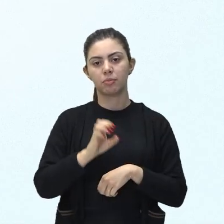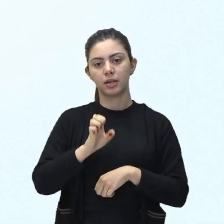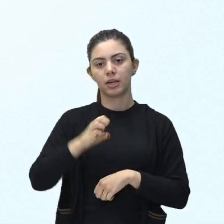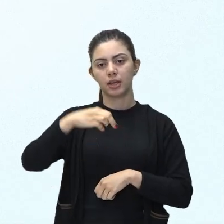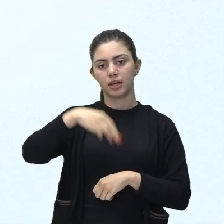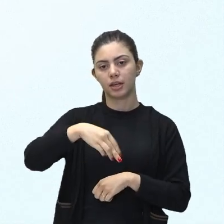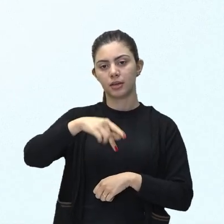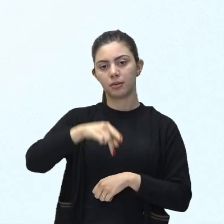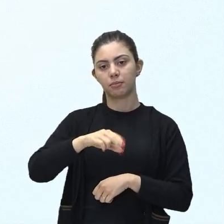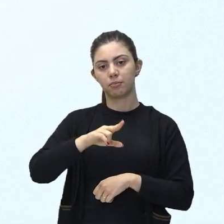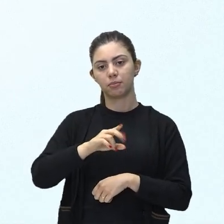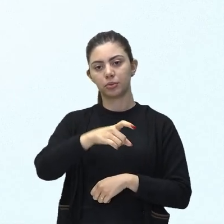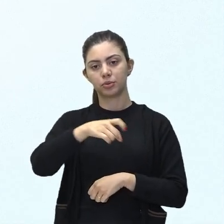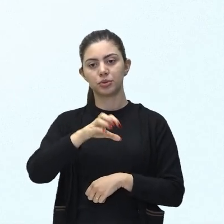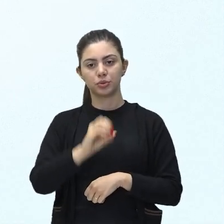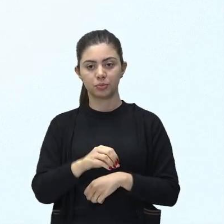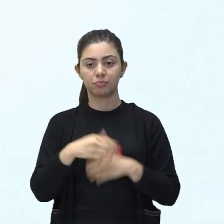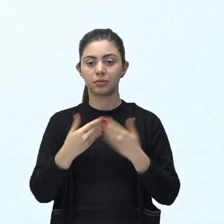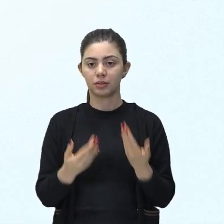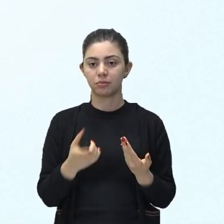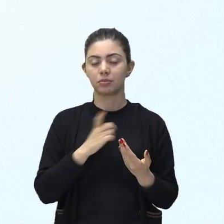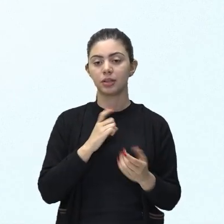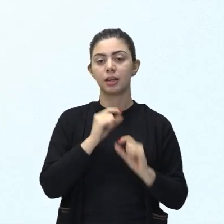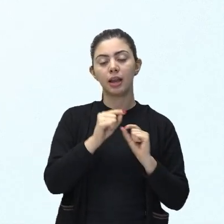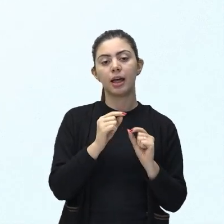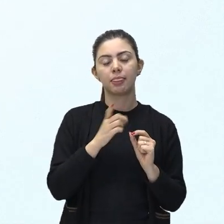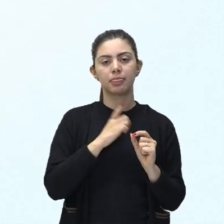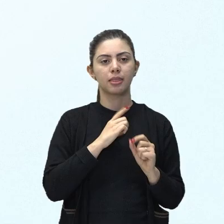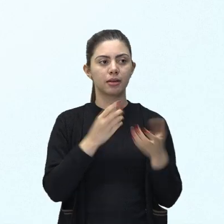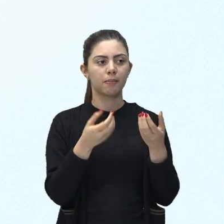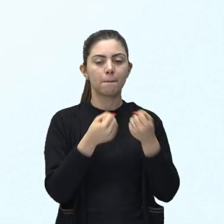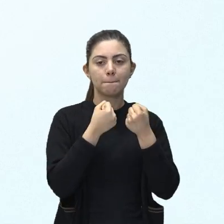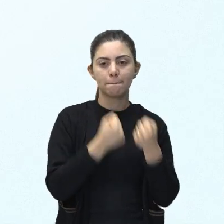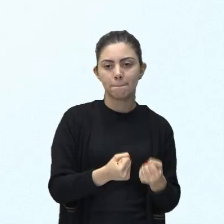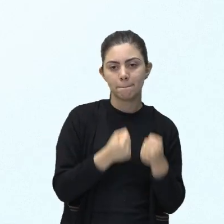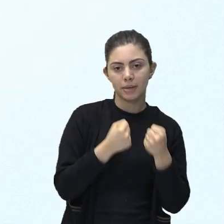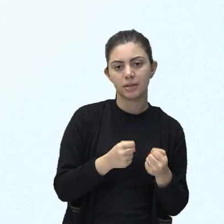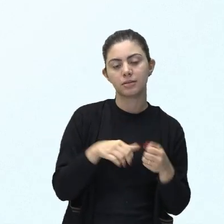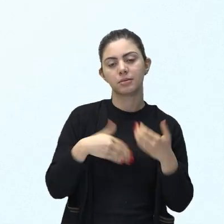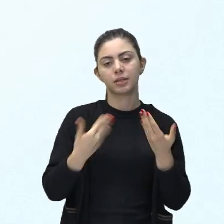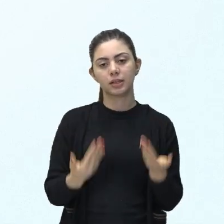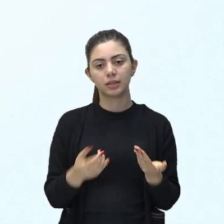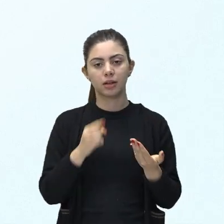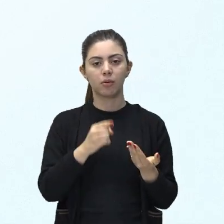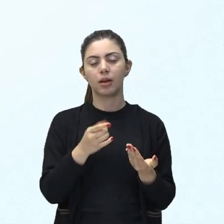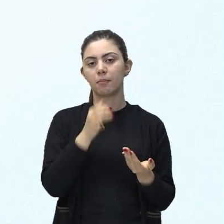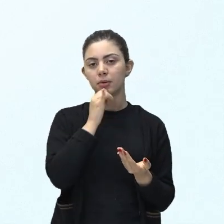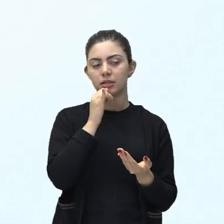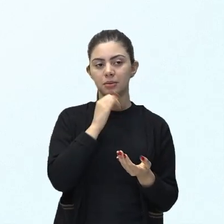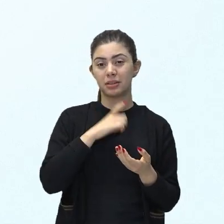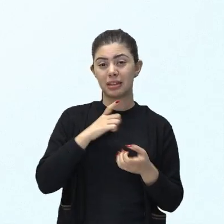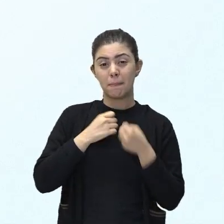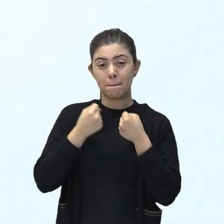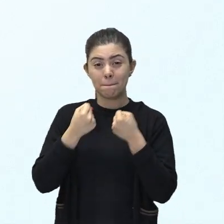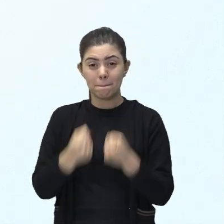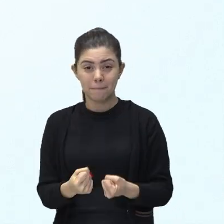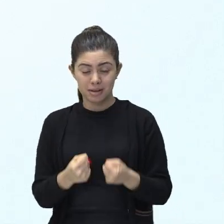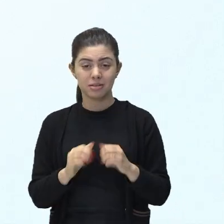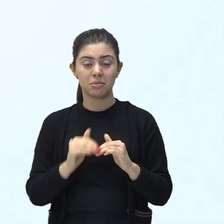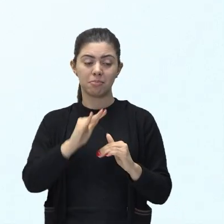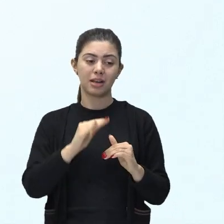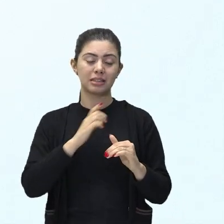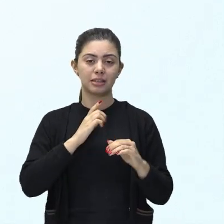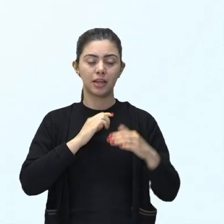empuxo, igual ao peso do volume do fluido deslocado. Por esse motivo, os corpos mais densos que a água